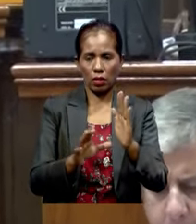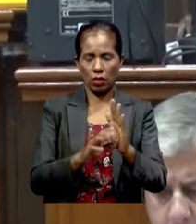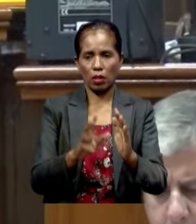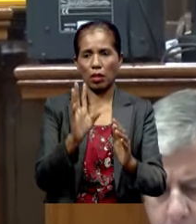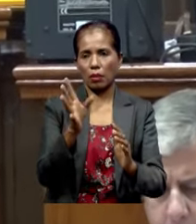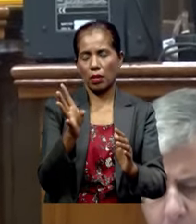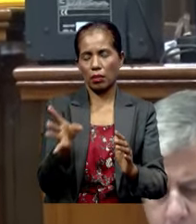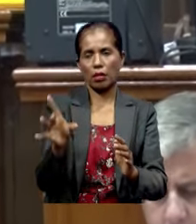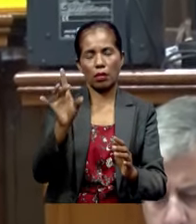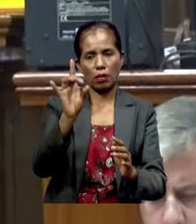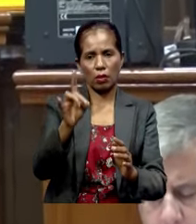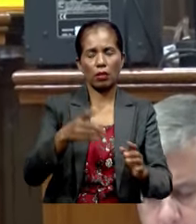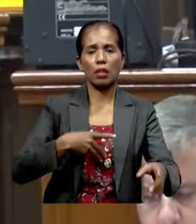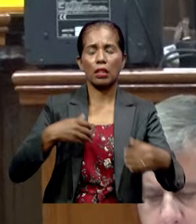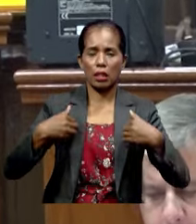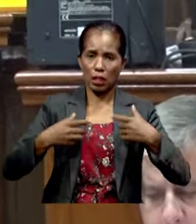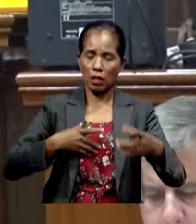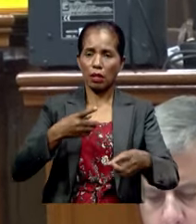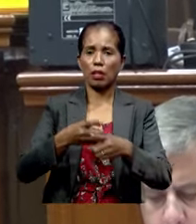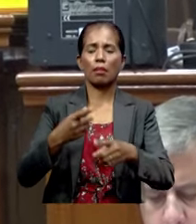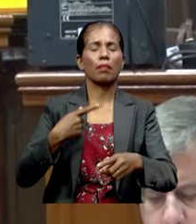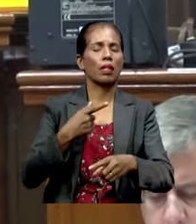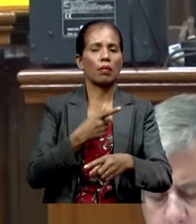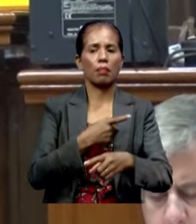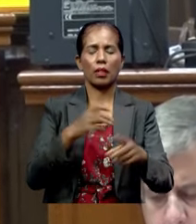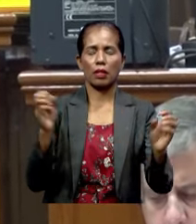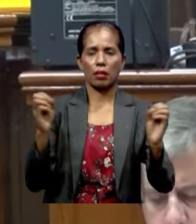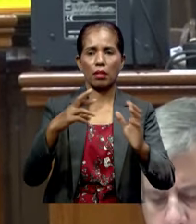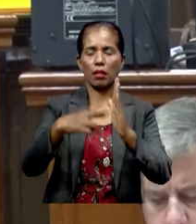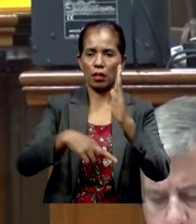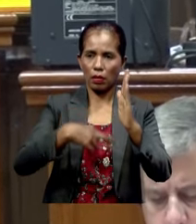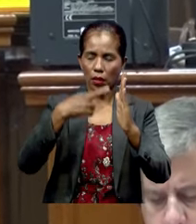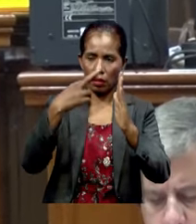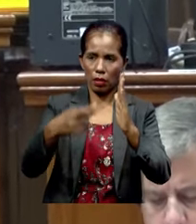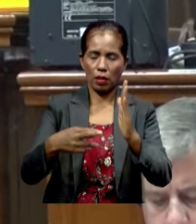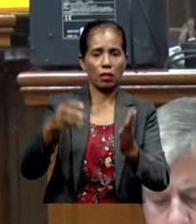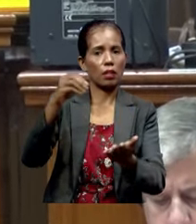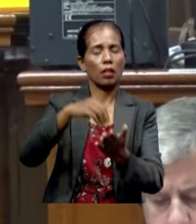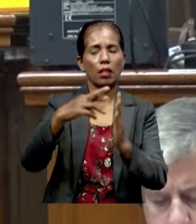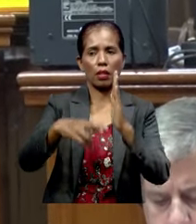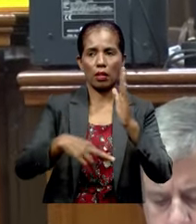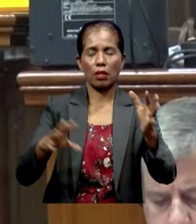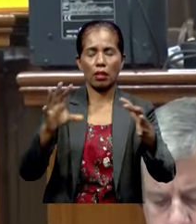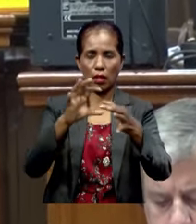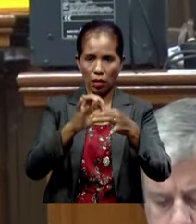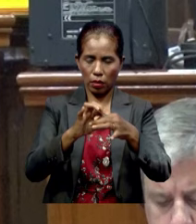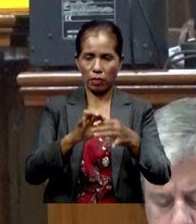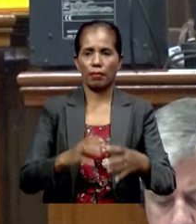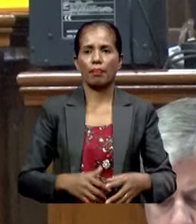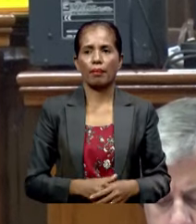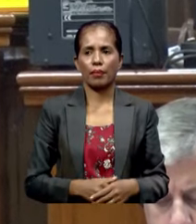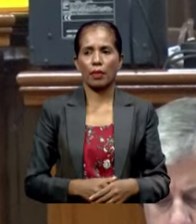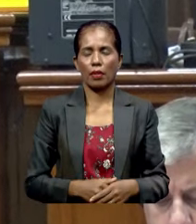48 sim tem direito, mas o parlamento também tem um regulamento e o regulamento liga a petições.